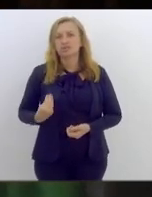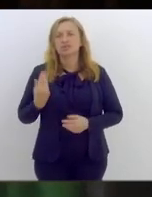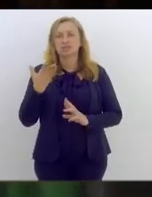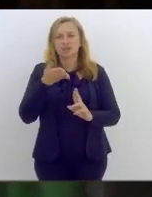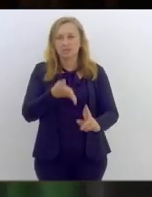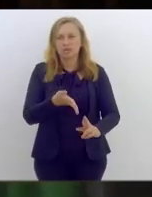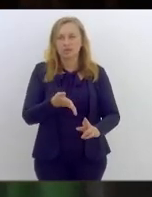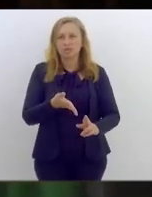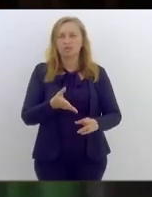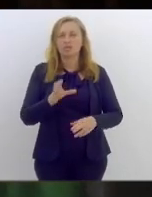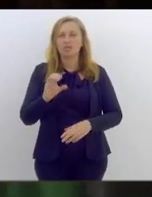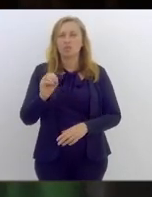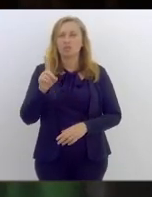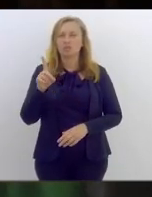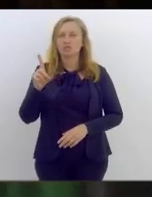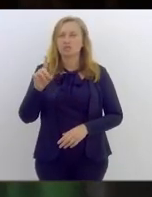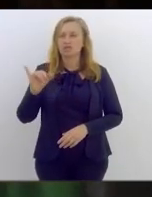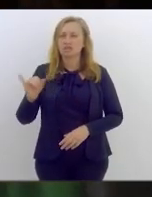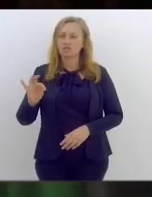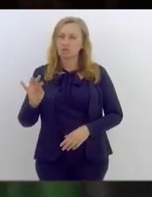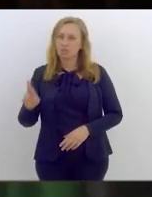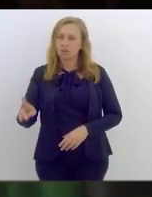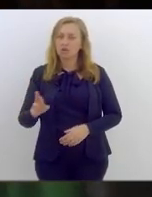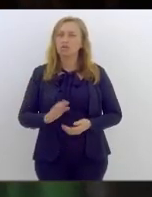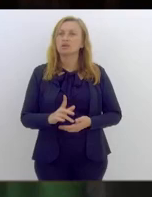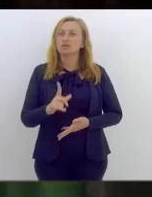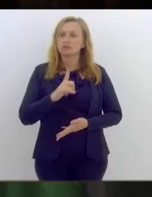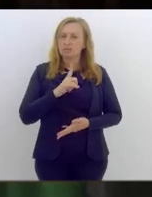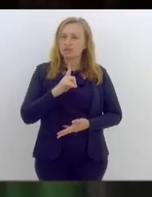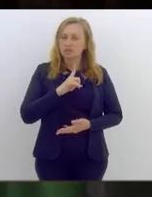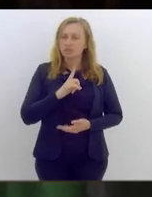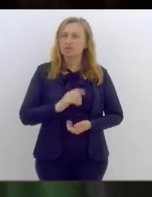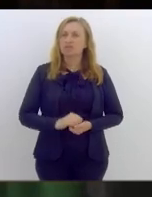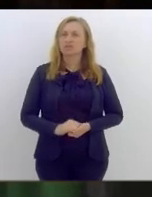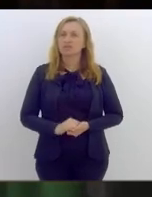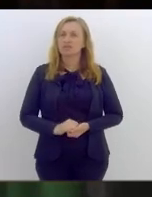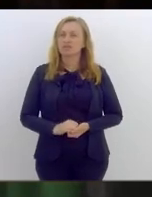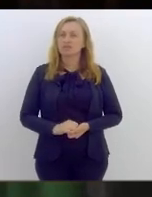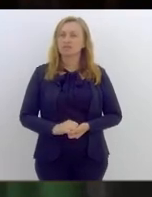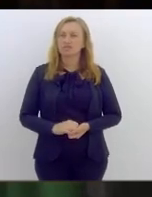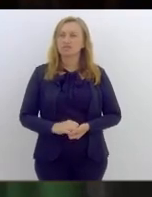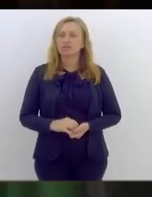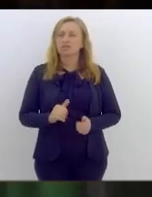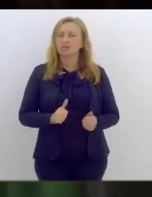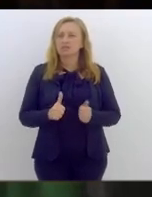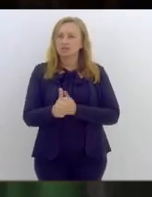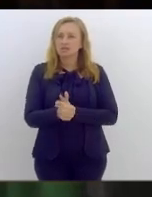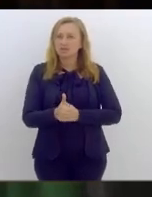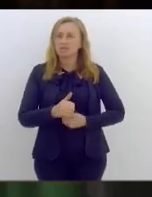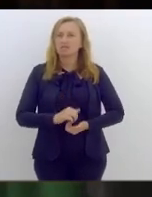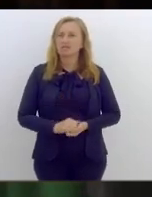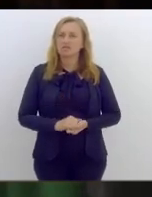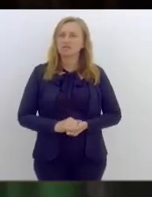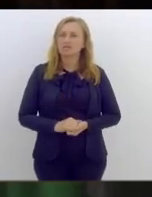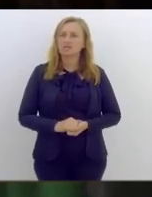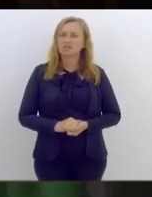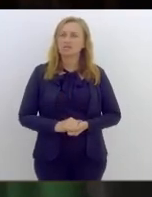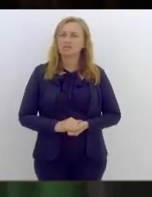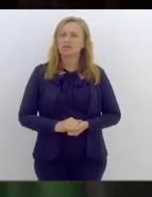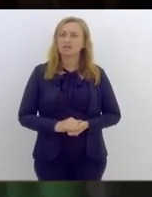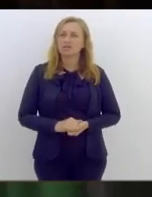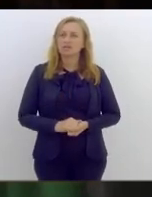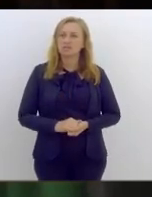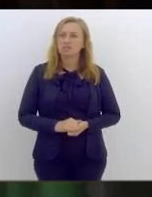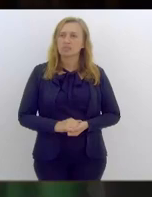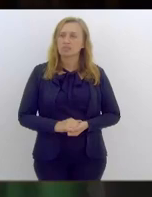referência do colonizador, né, mas tinha no meu retrovisor, na minha frente, na minha vidraça, na